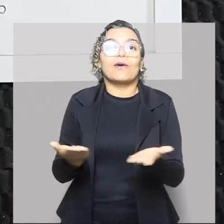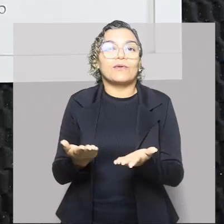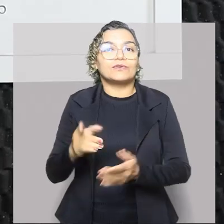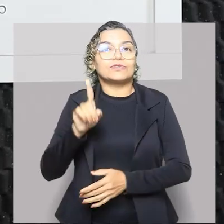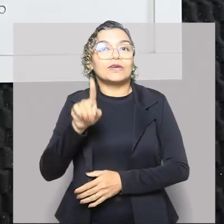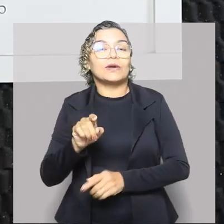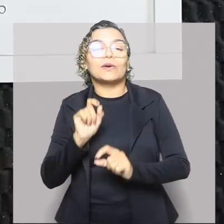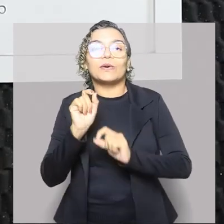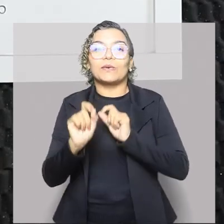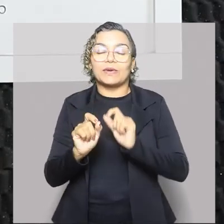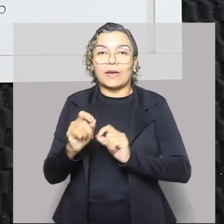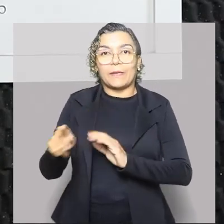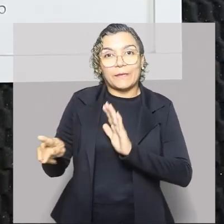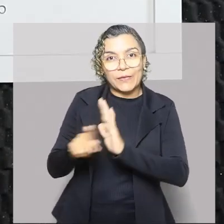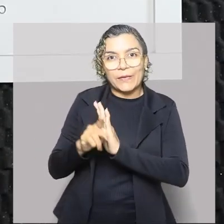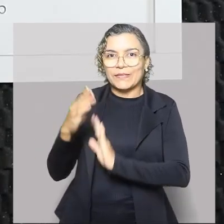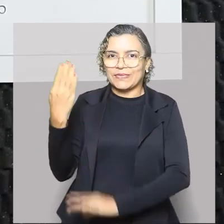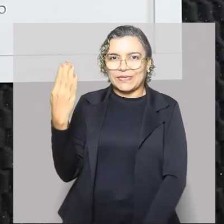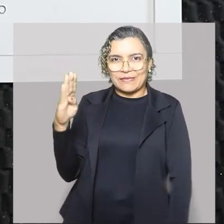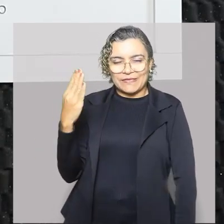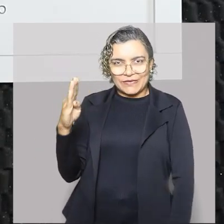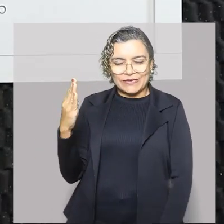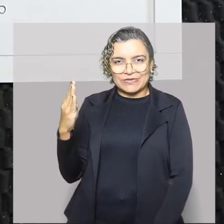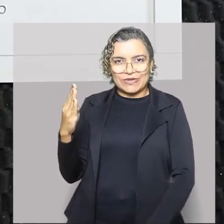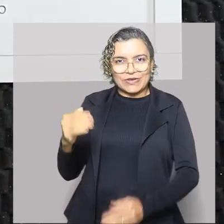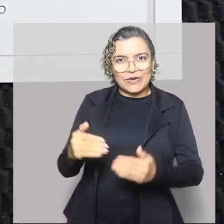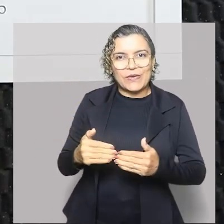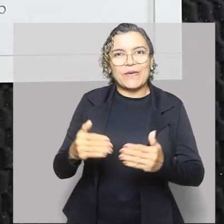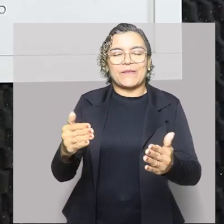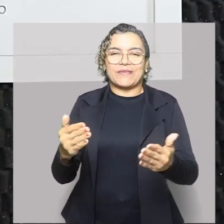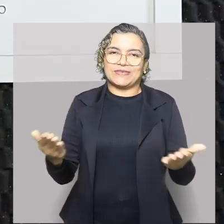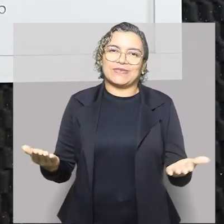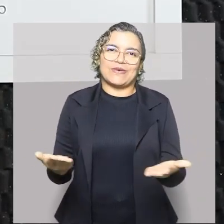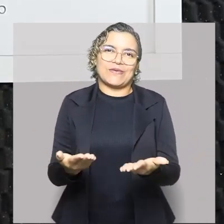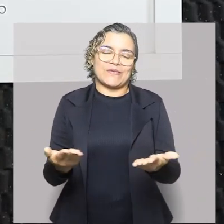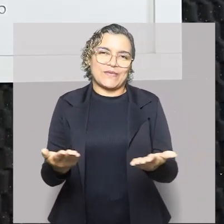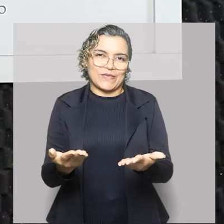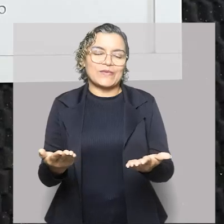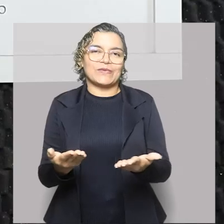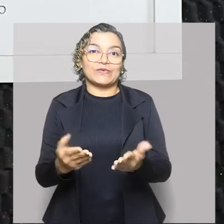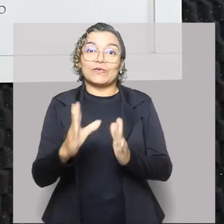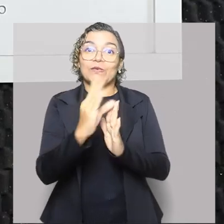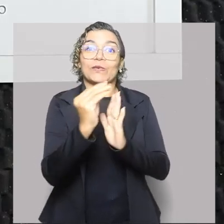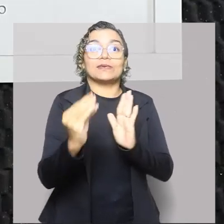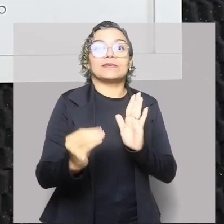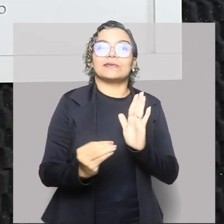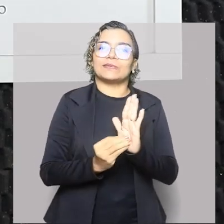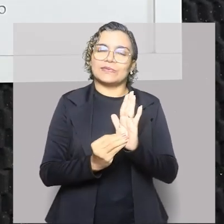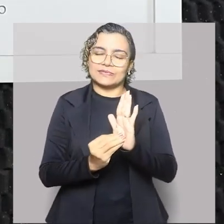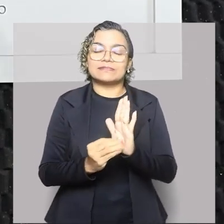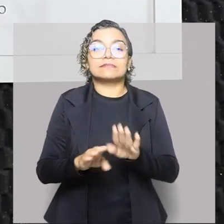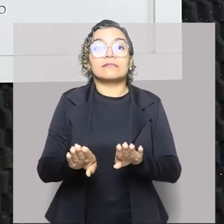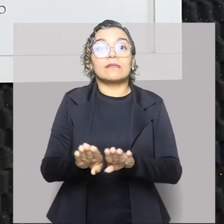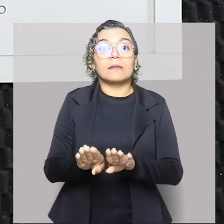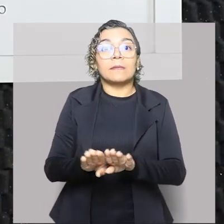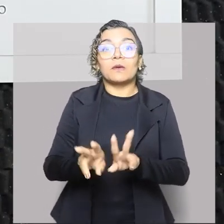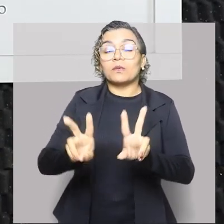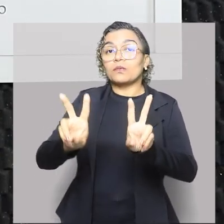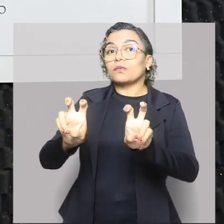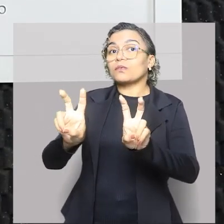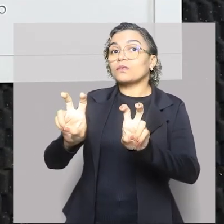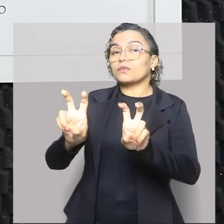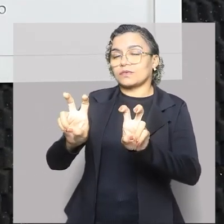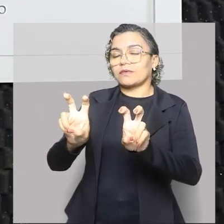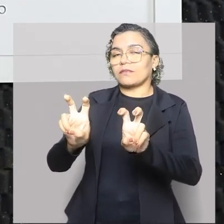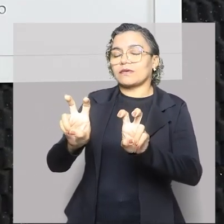aquele tema na biologia que abre, ali pra gente as portas, desse conteúdo, desse tema,